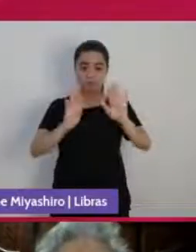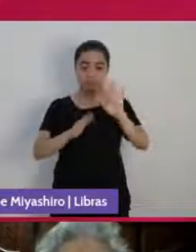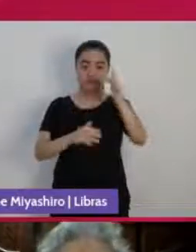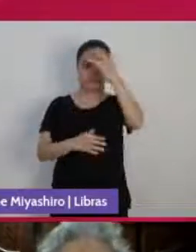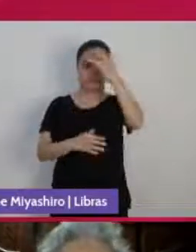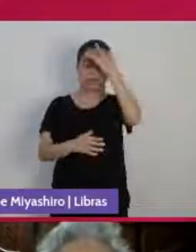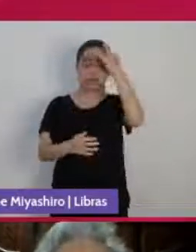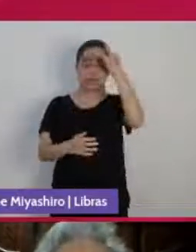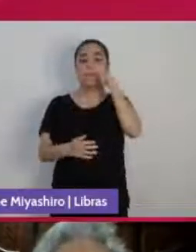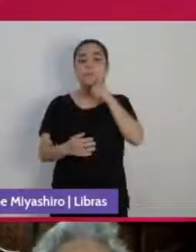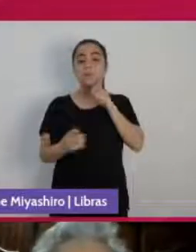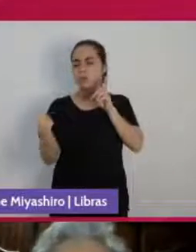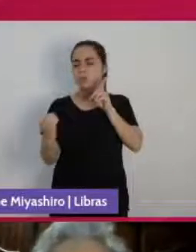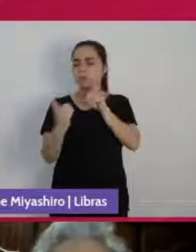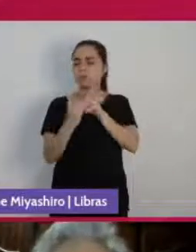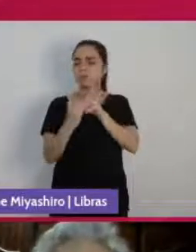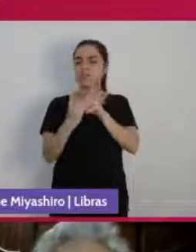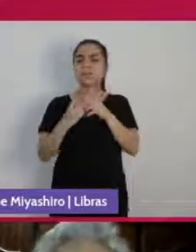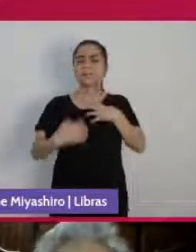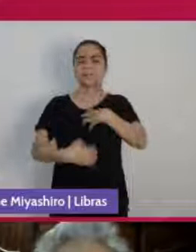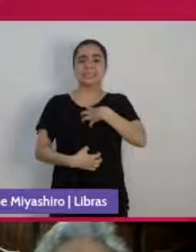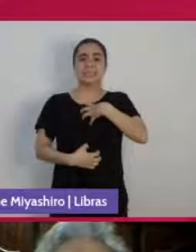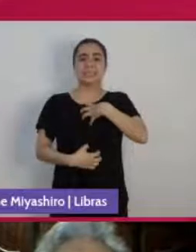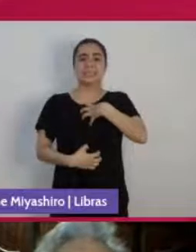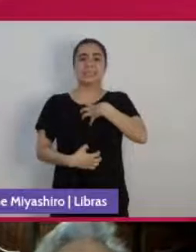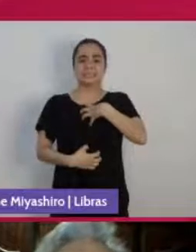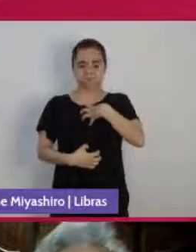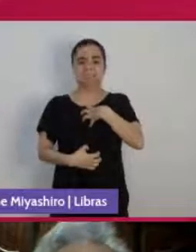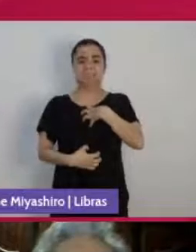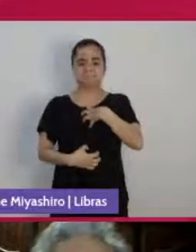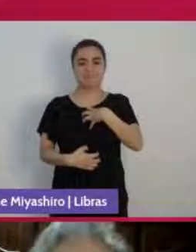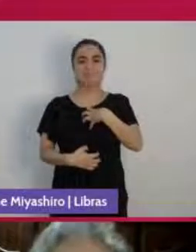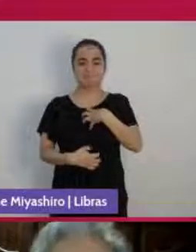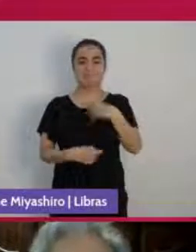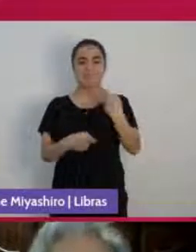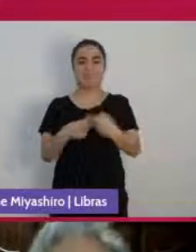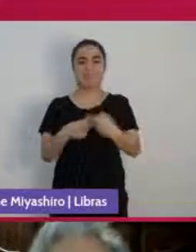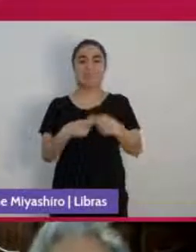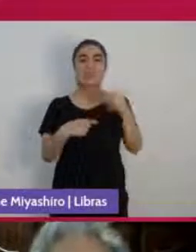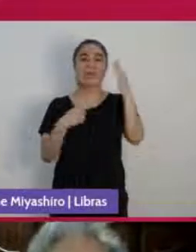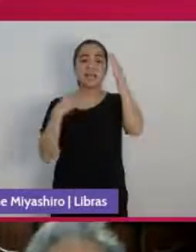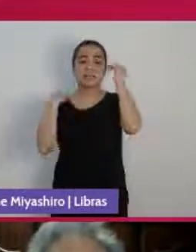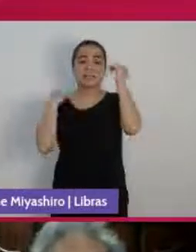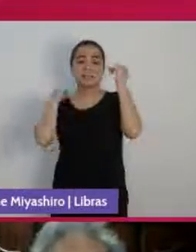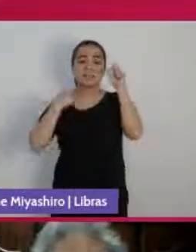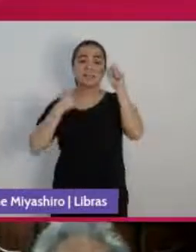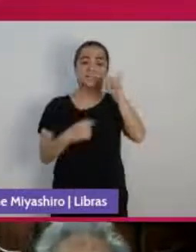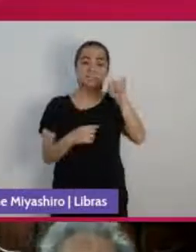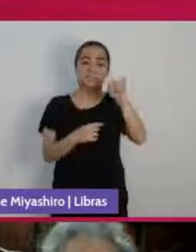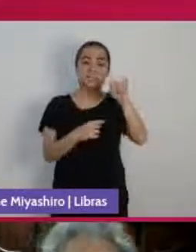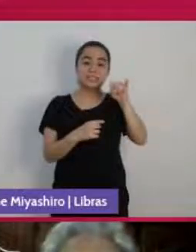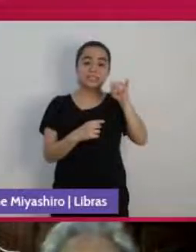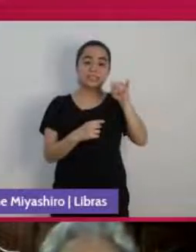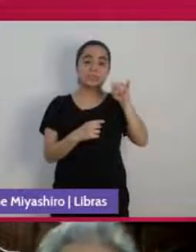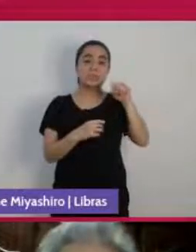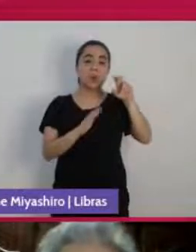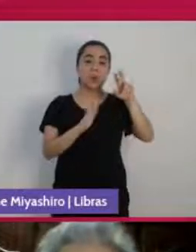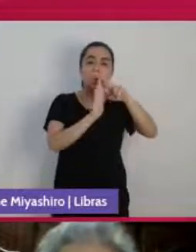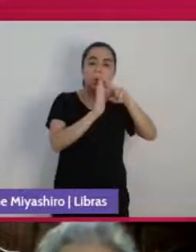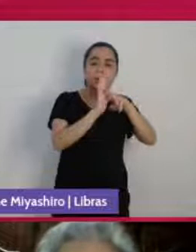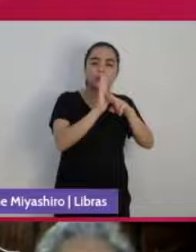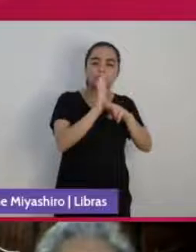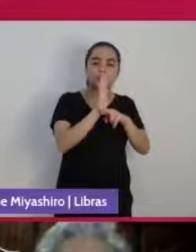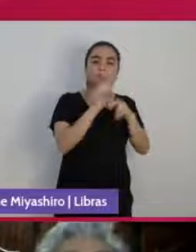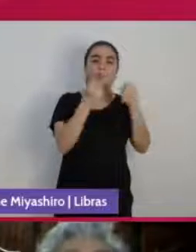carga emocional muito grande, porque elas sabem que se der positivo, elas vão passar por uma via